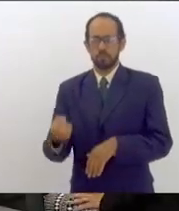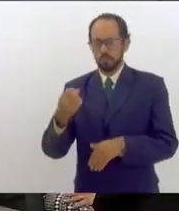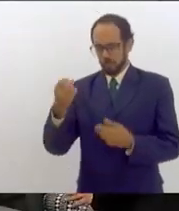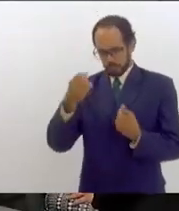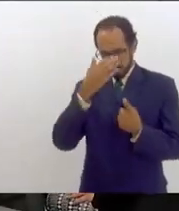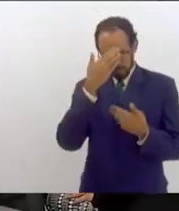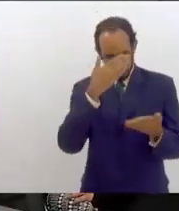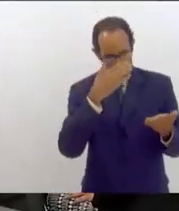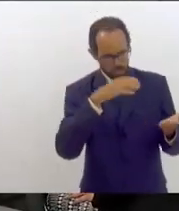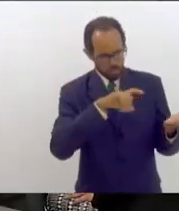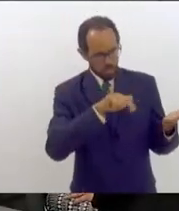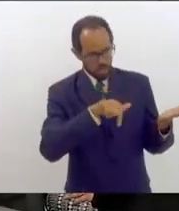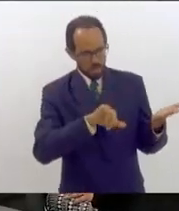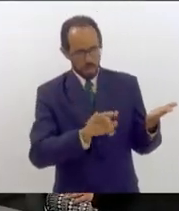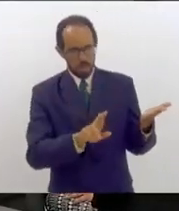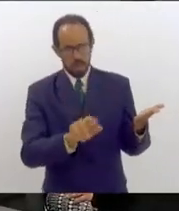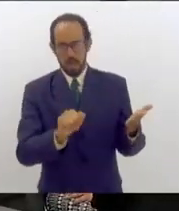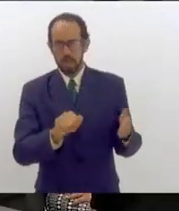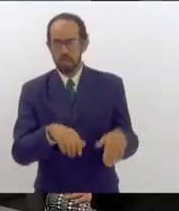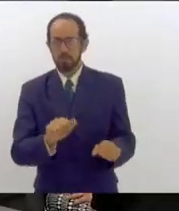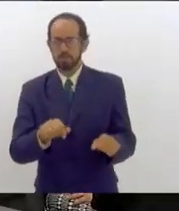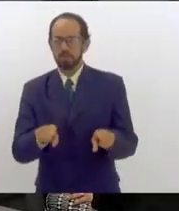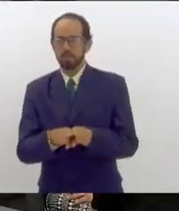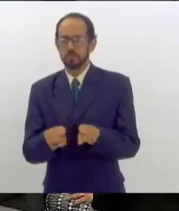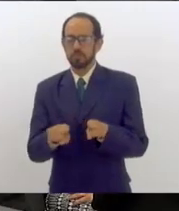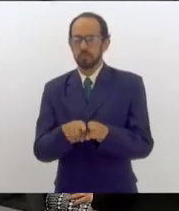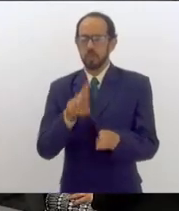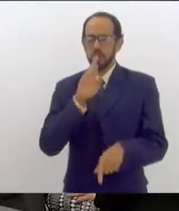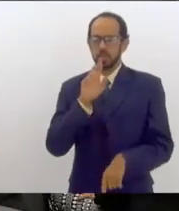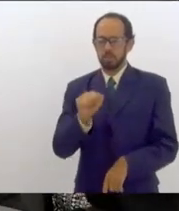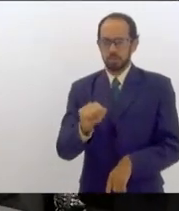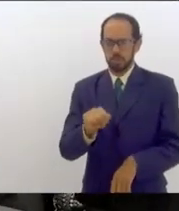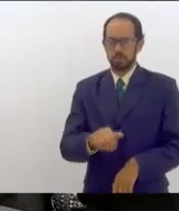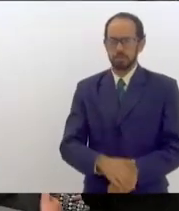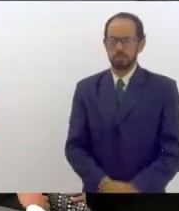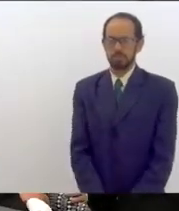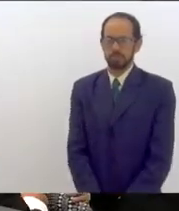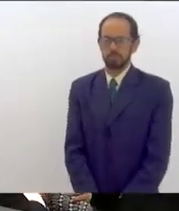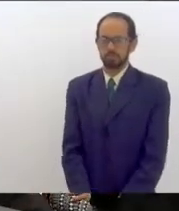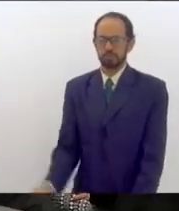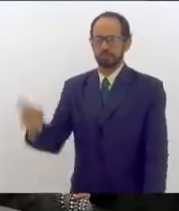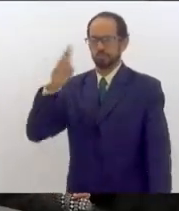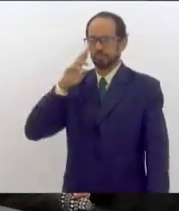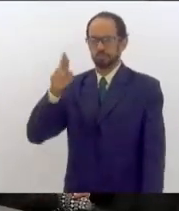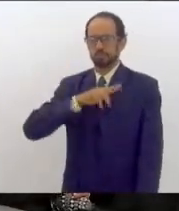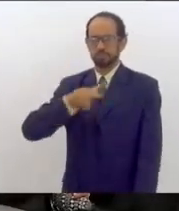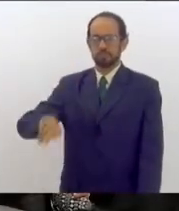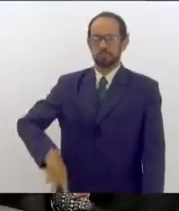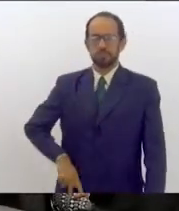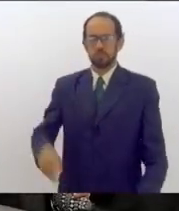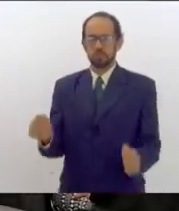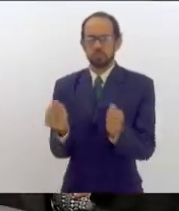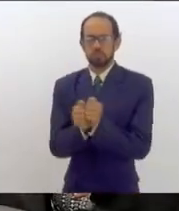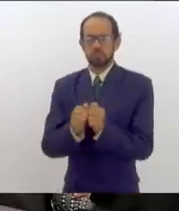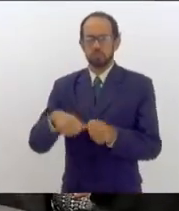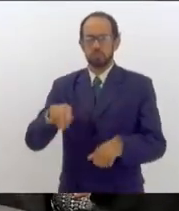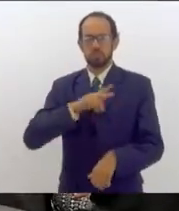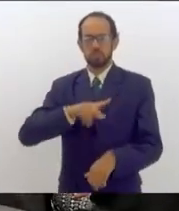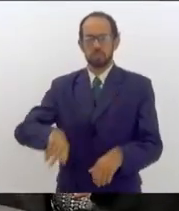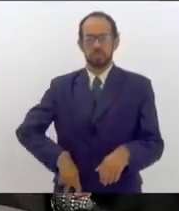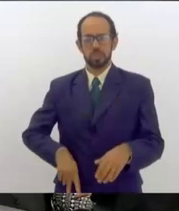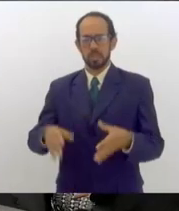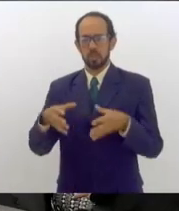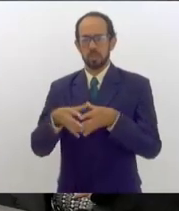deputada Carla Deputado Rodrigo Amorim senhora Presidente estou aqui do lado do deputado Márcio Gualberto o presidente da Comissão